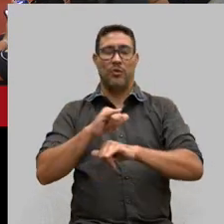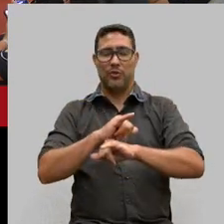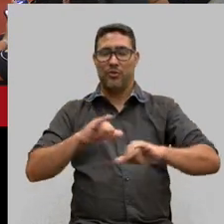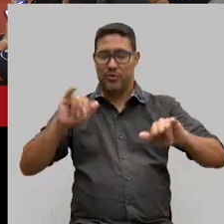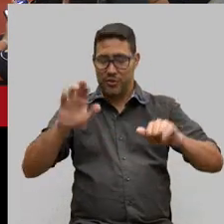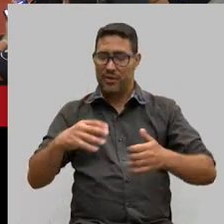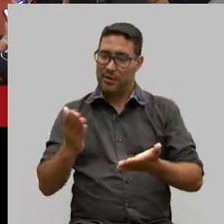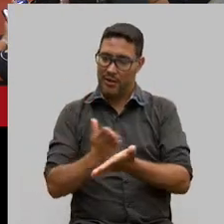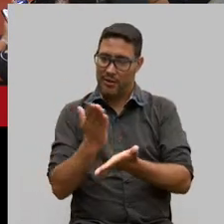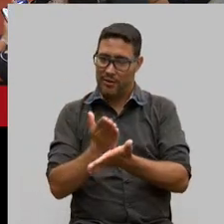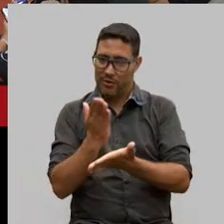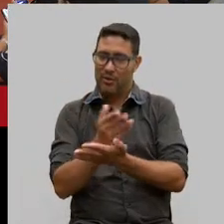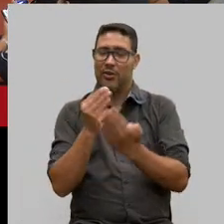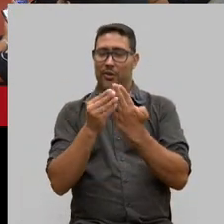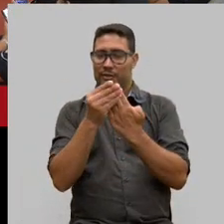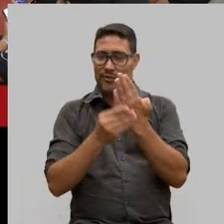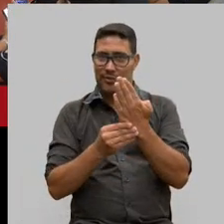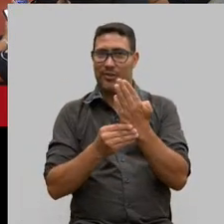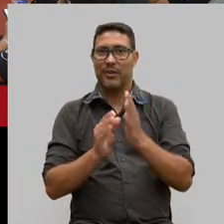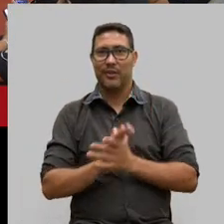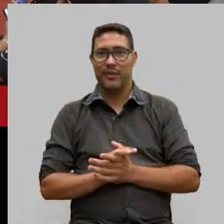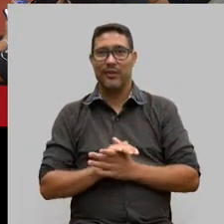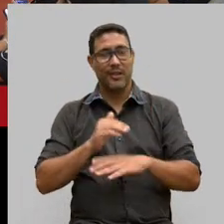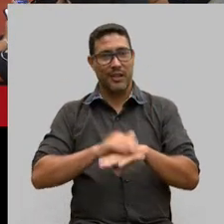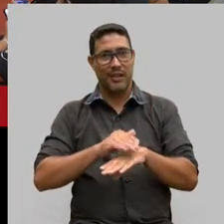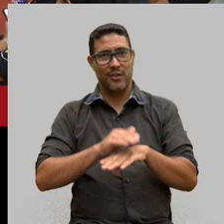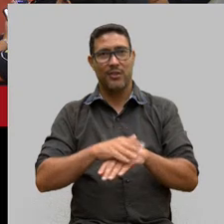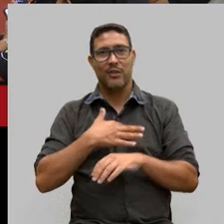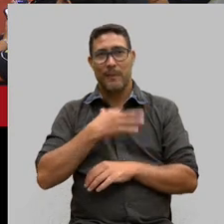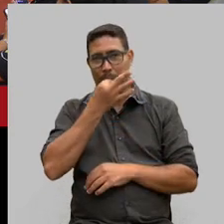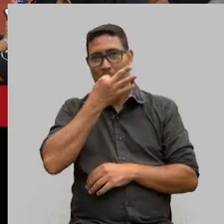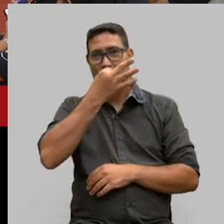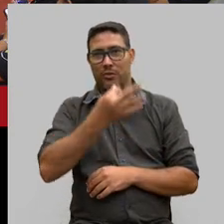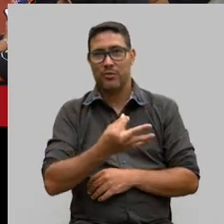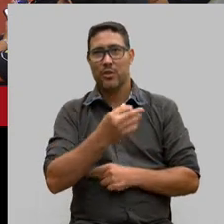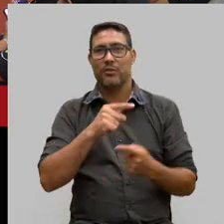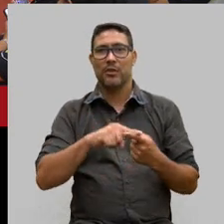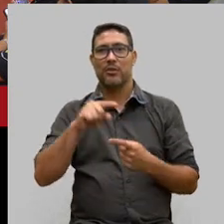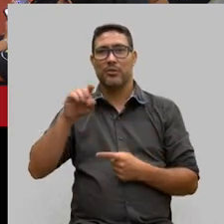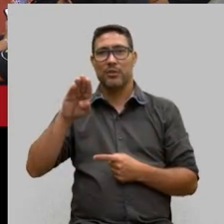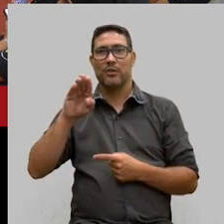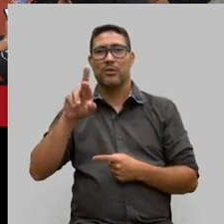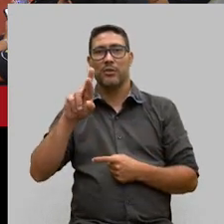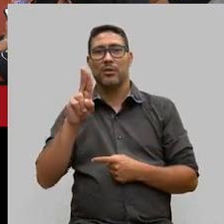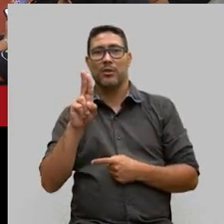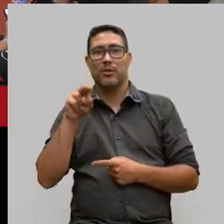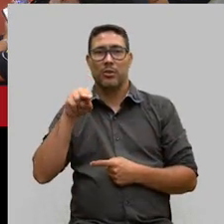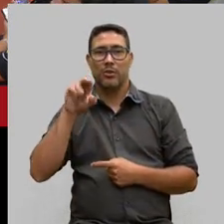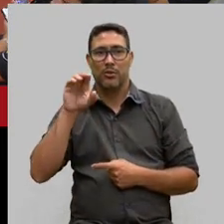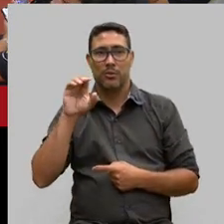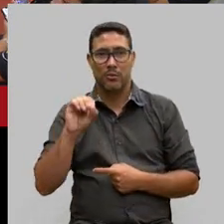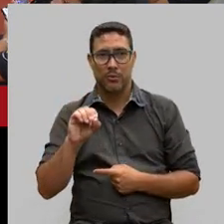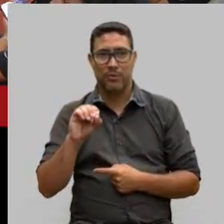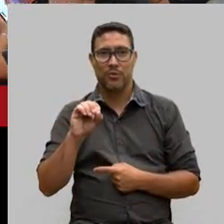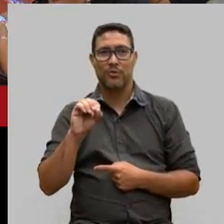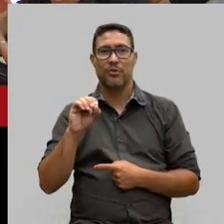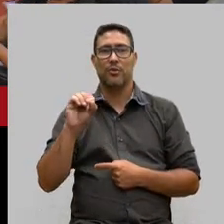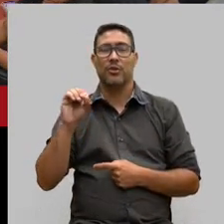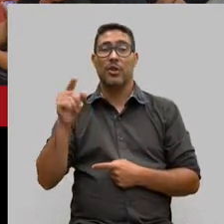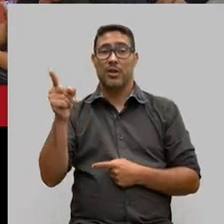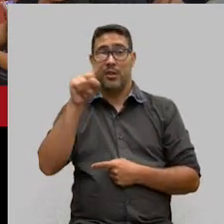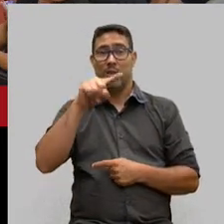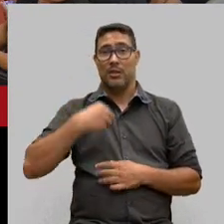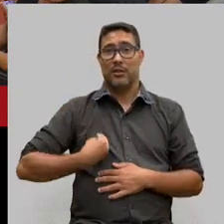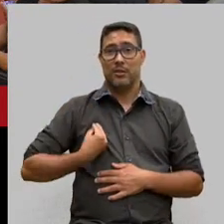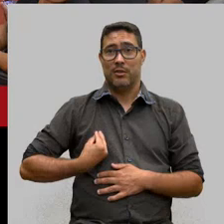livro aí eu queria dar uma sugestão o Bruno grossa Cadê o Bruno o Bruno grossa tá